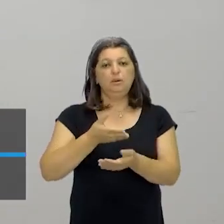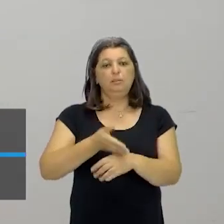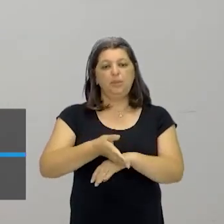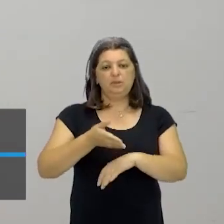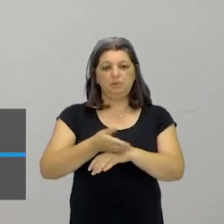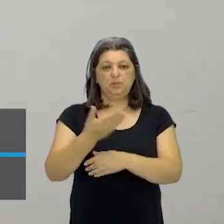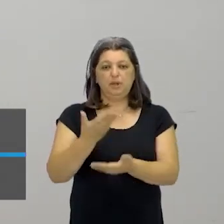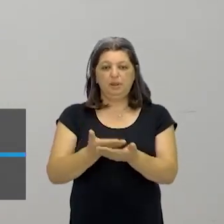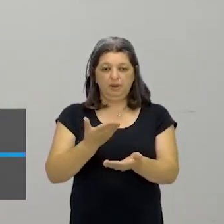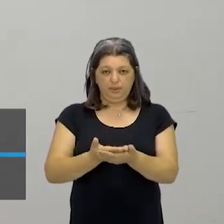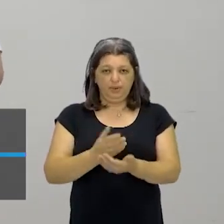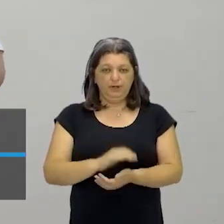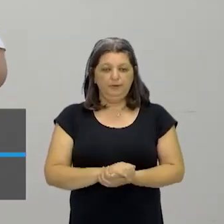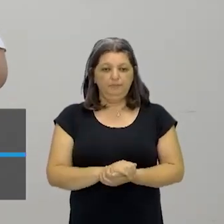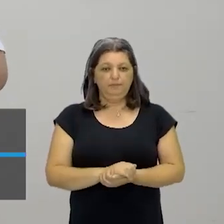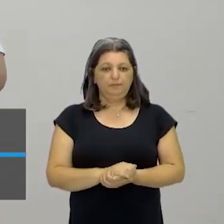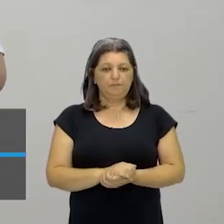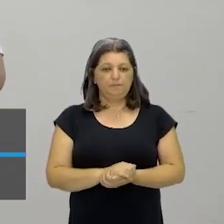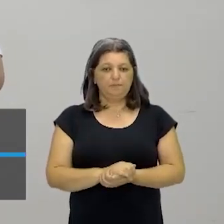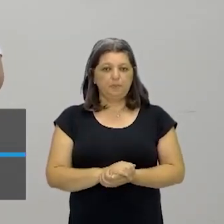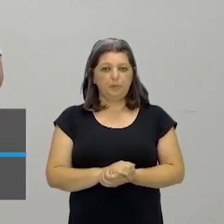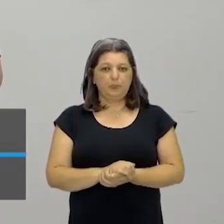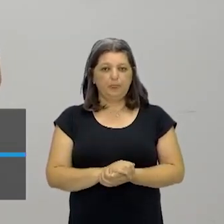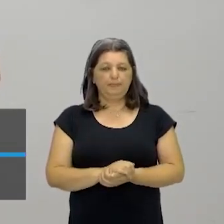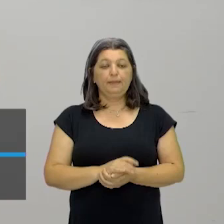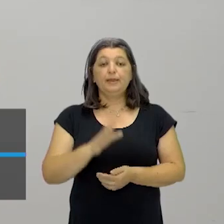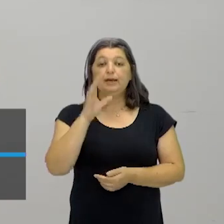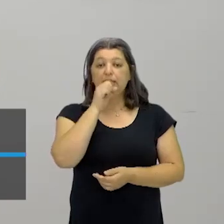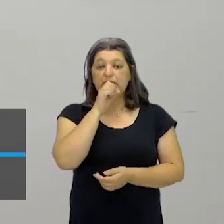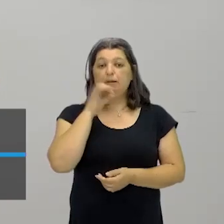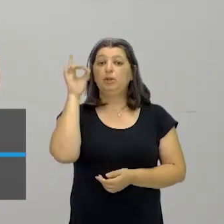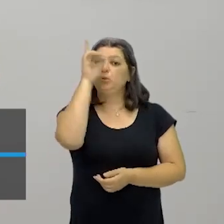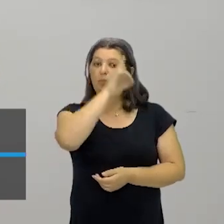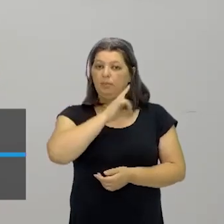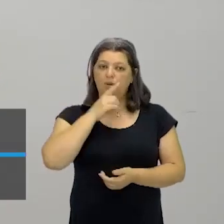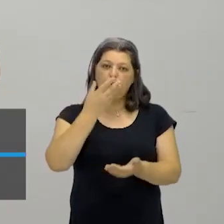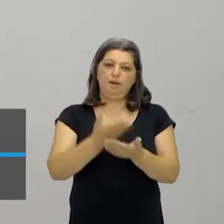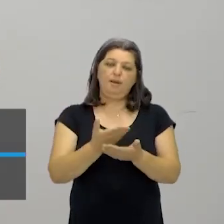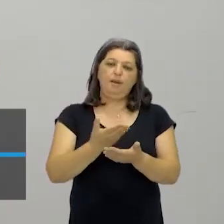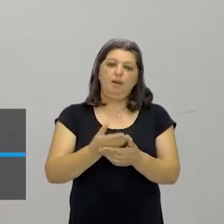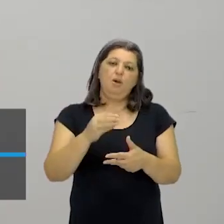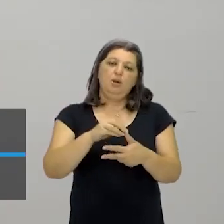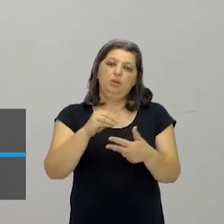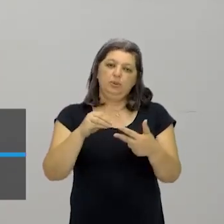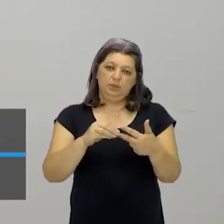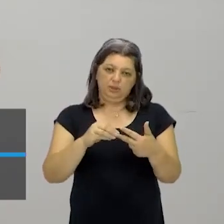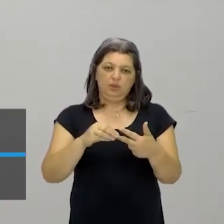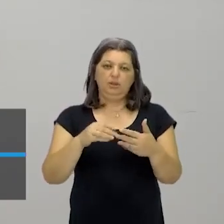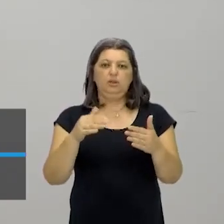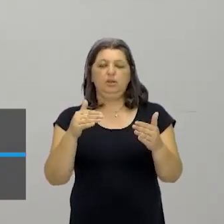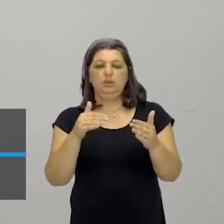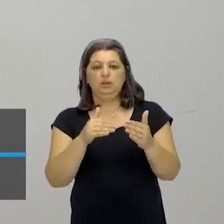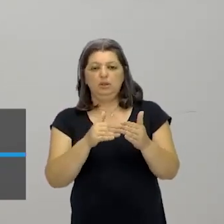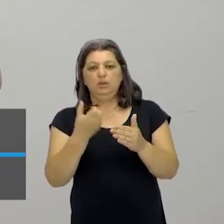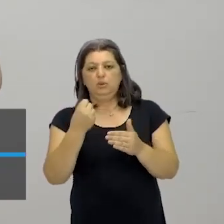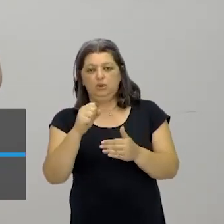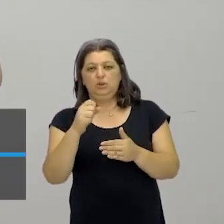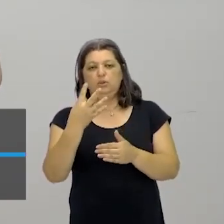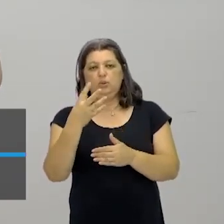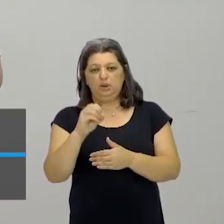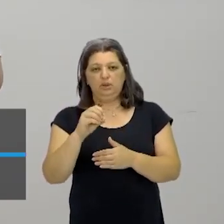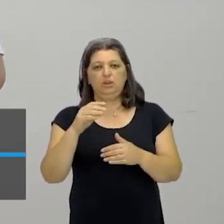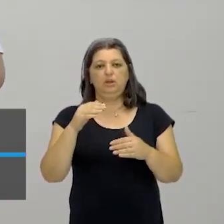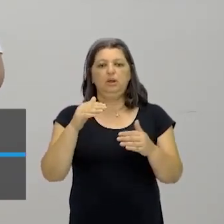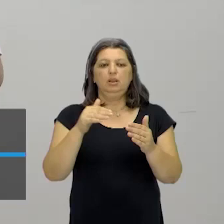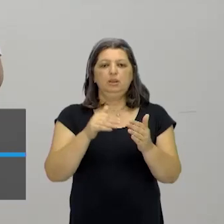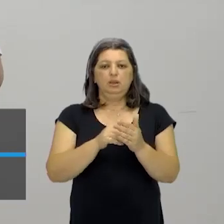Então, recado aí para os students Sábado, domingo, aula do Enem Às 8h40, às 11h45 Para os professores, um